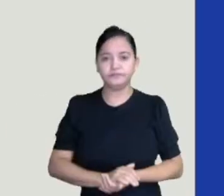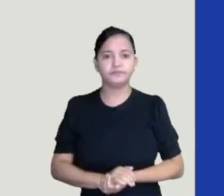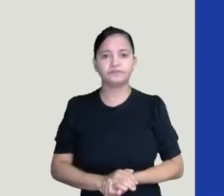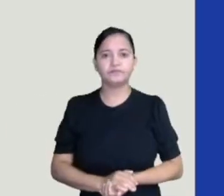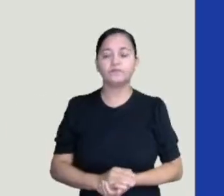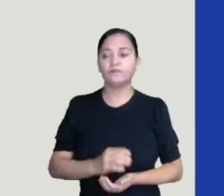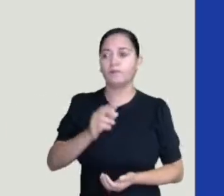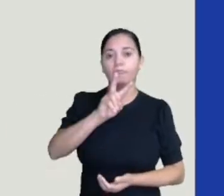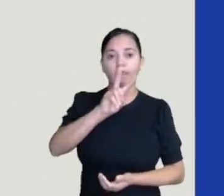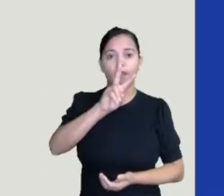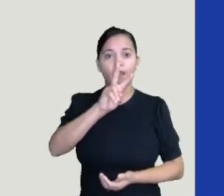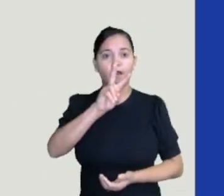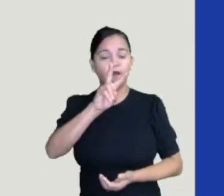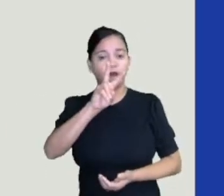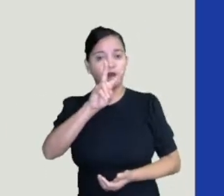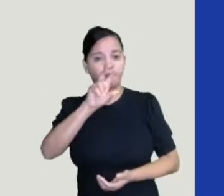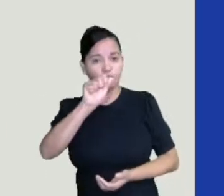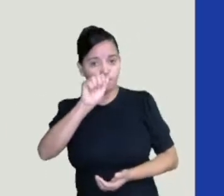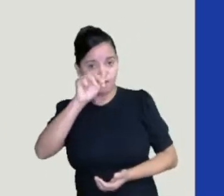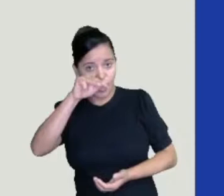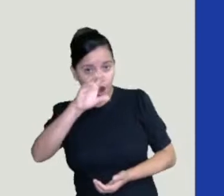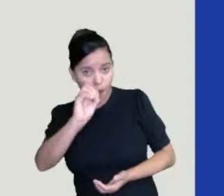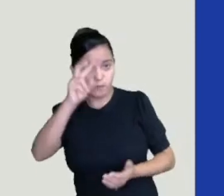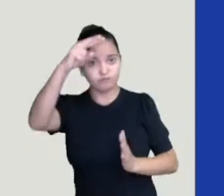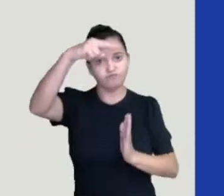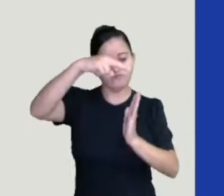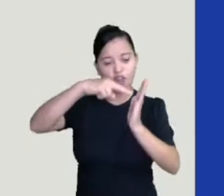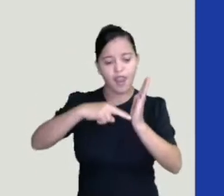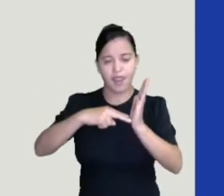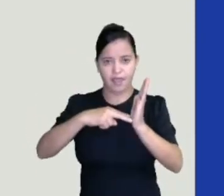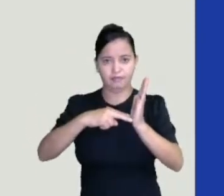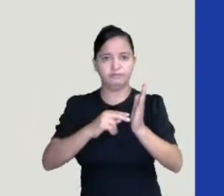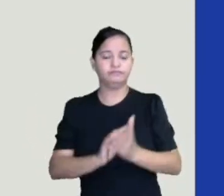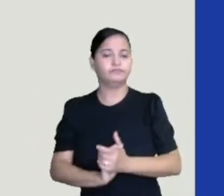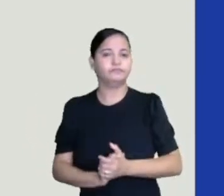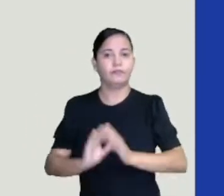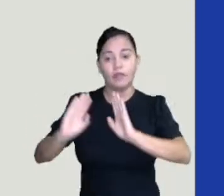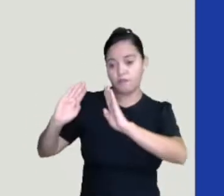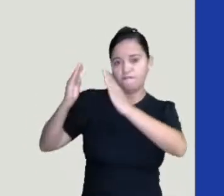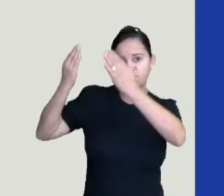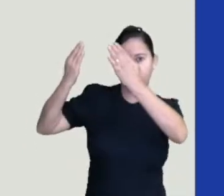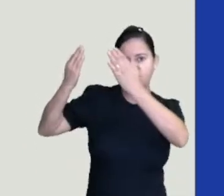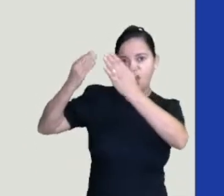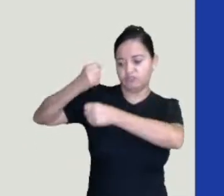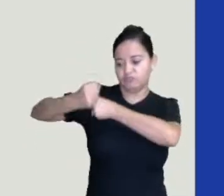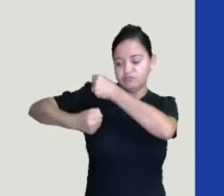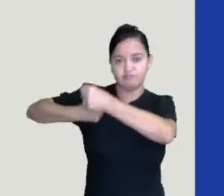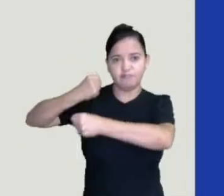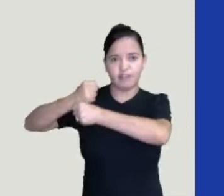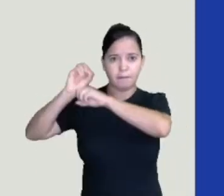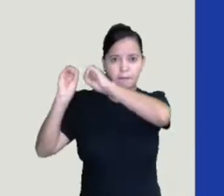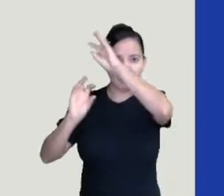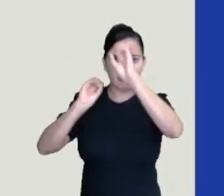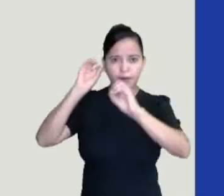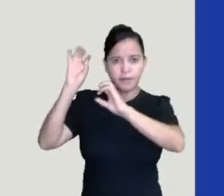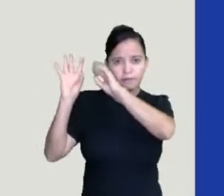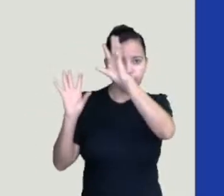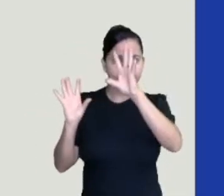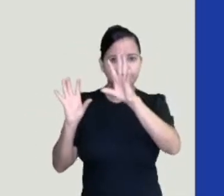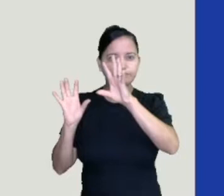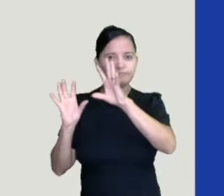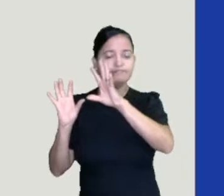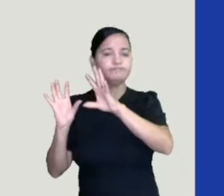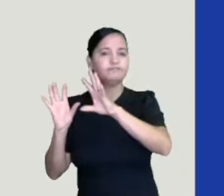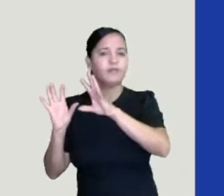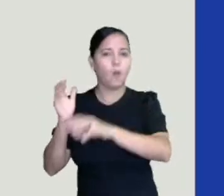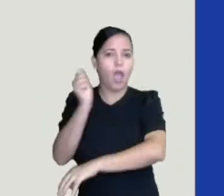Então, vamos à leitura do nosso problema para a gente resolver. Na festa de final de ano dos alunos das turmas